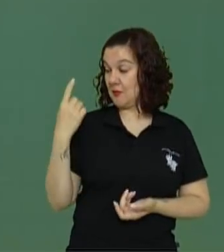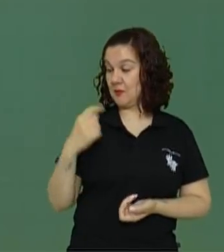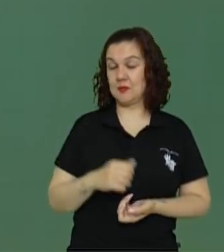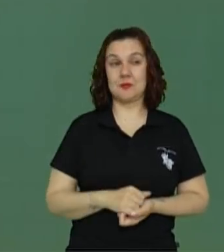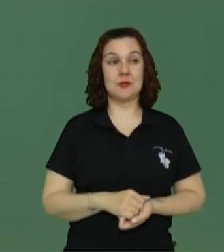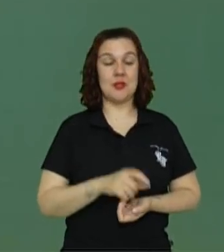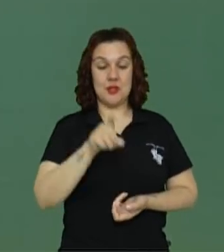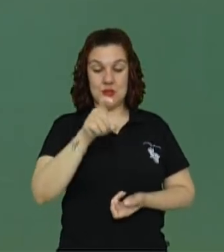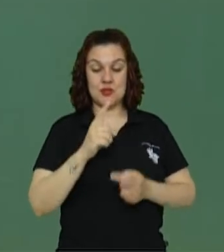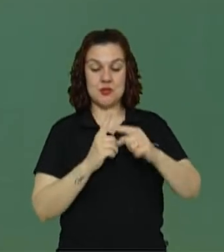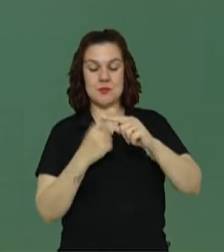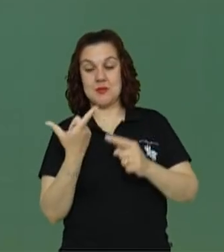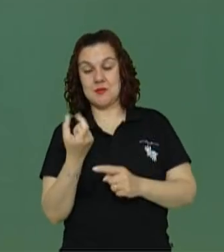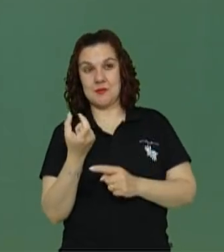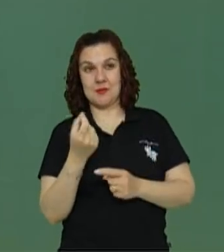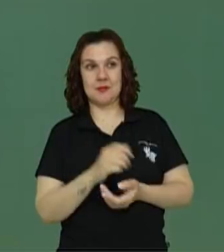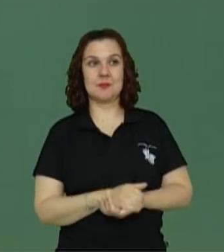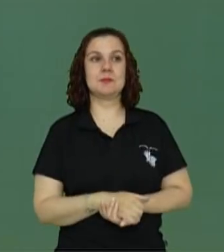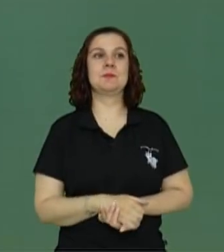X mais 20.